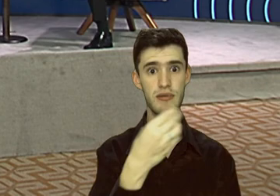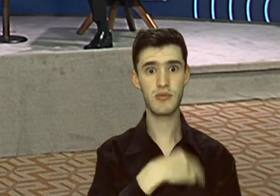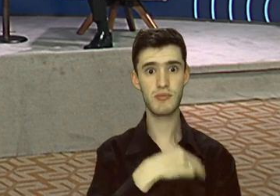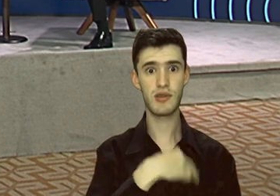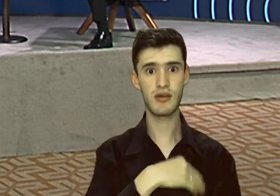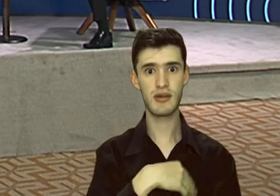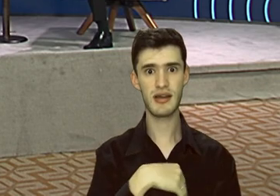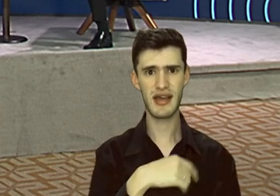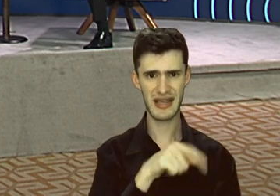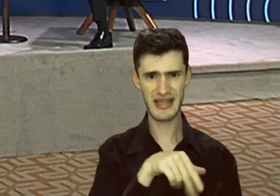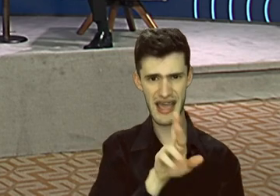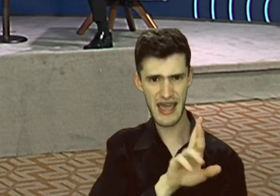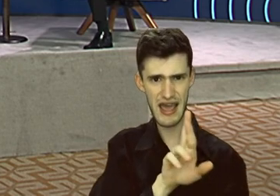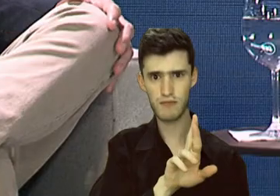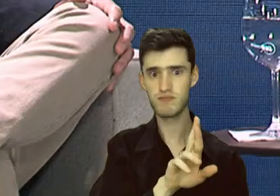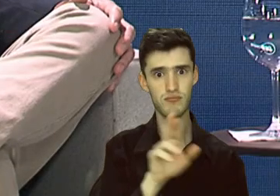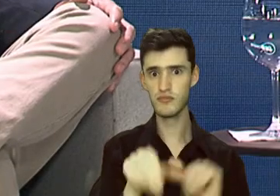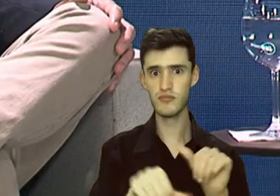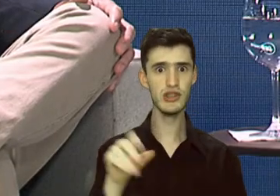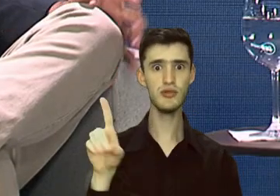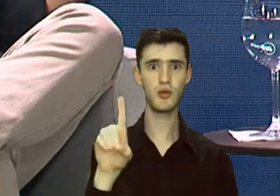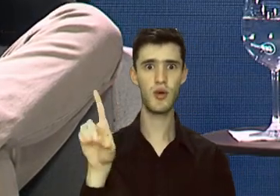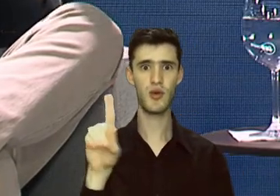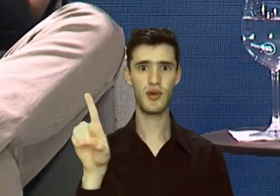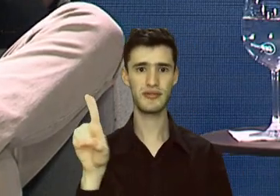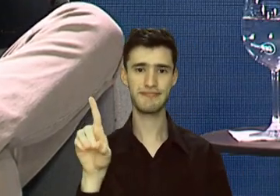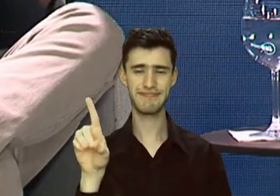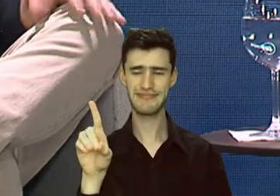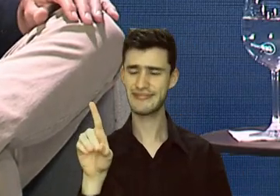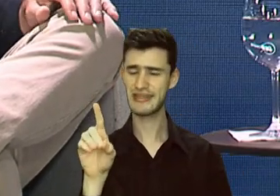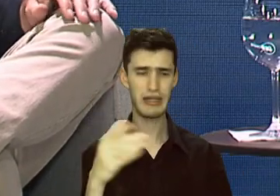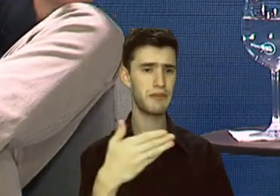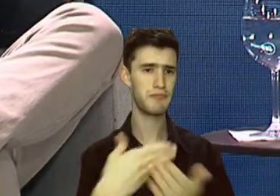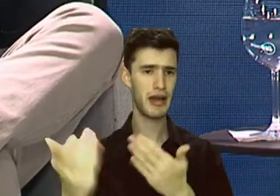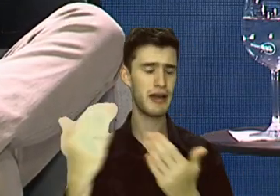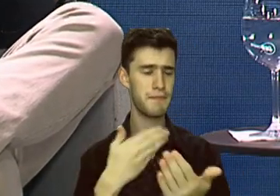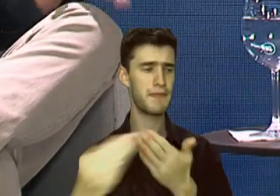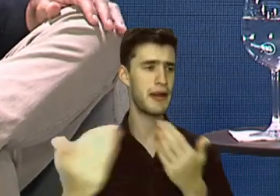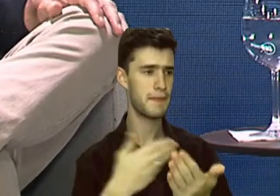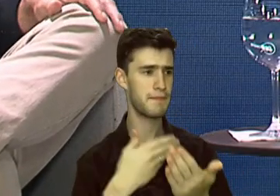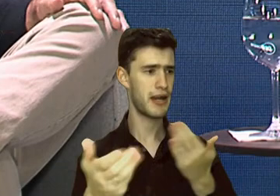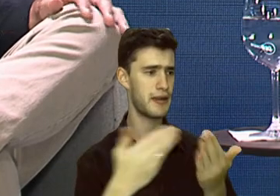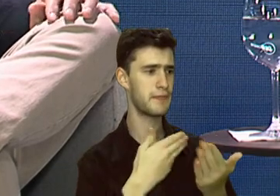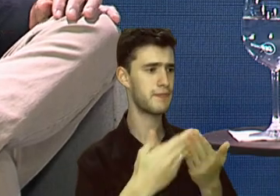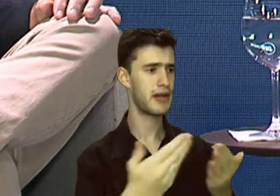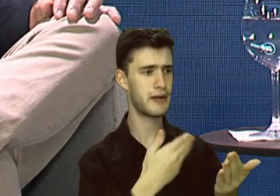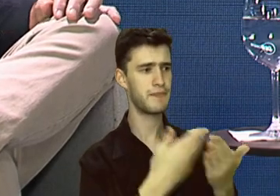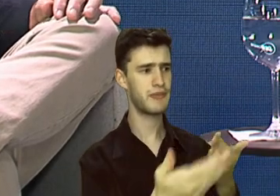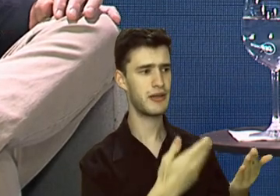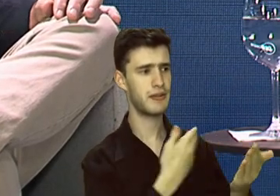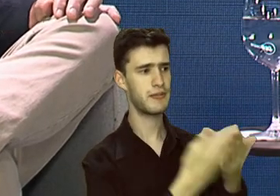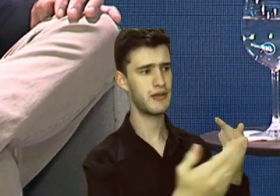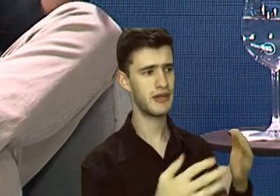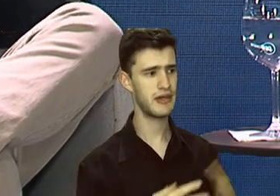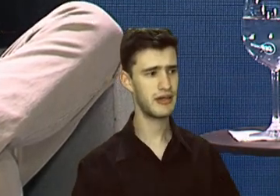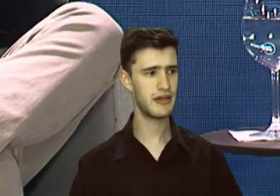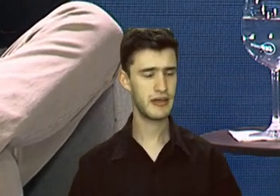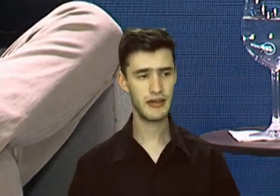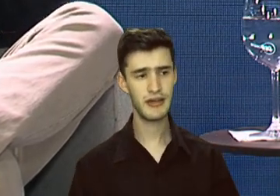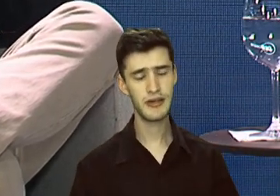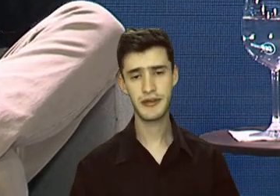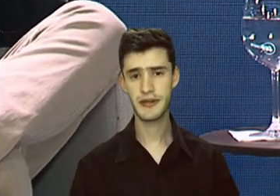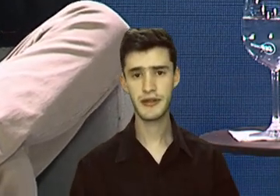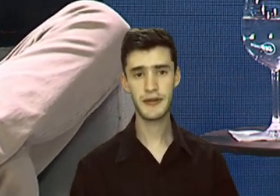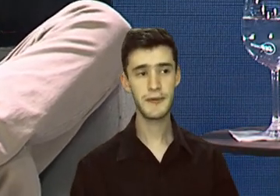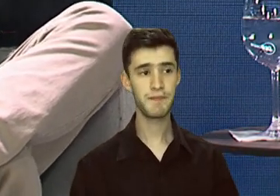retenção de talentos E aí a gente passa de 2021 realmente sofrendo bastante com talentos né porque